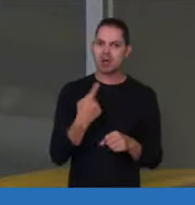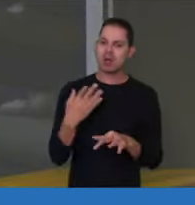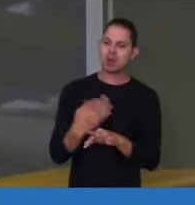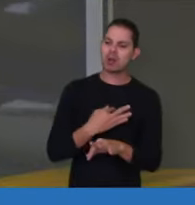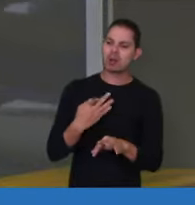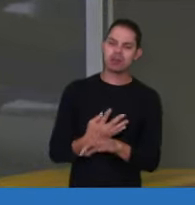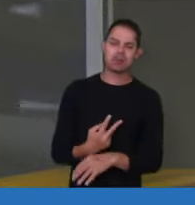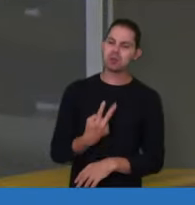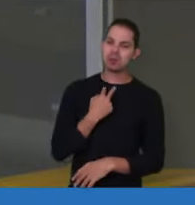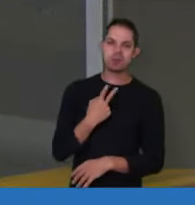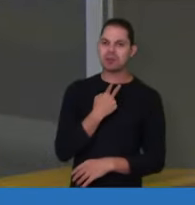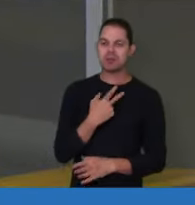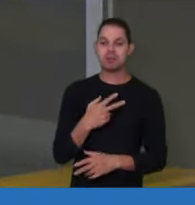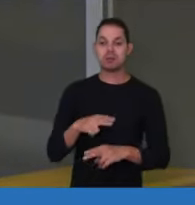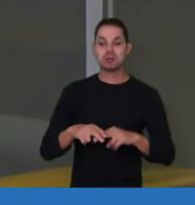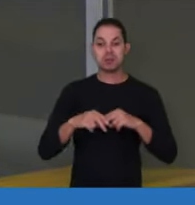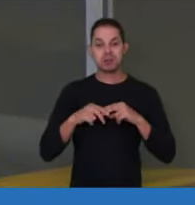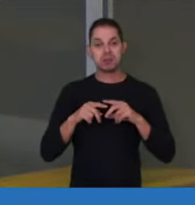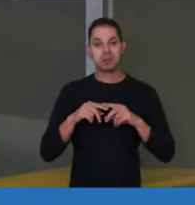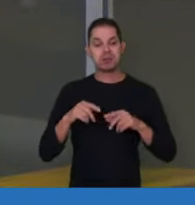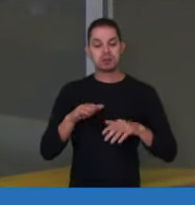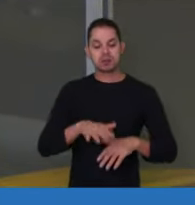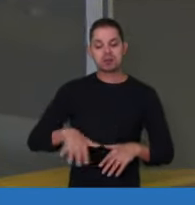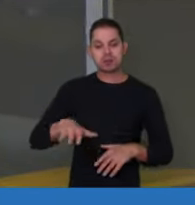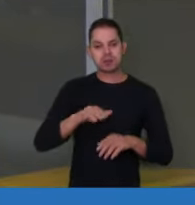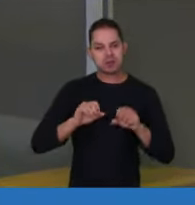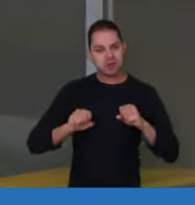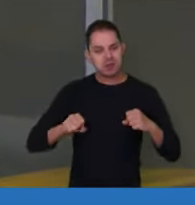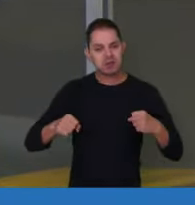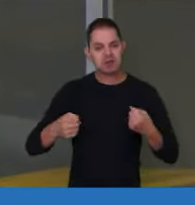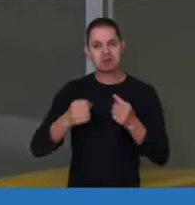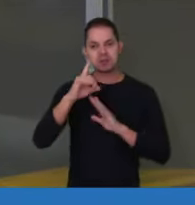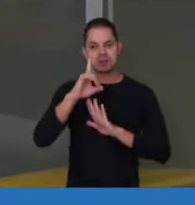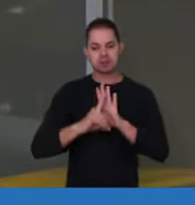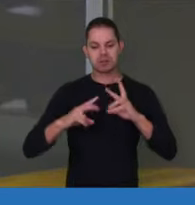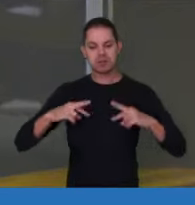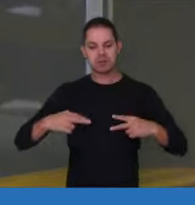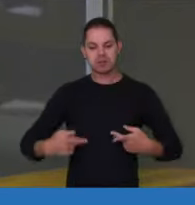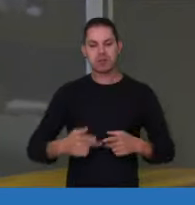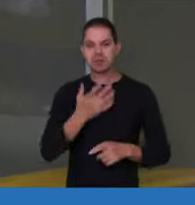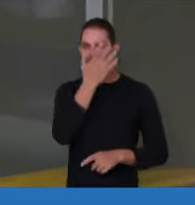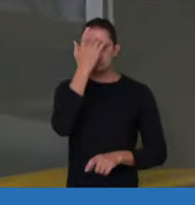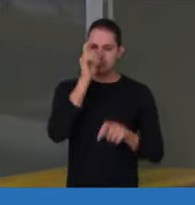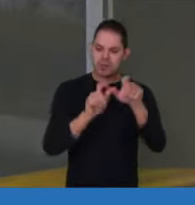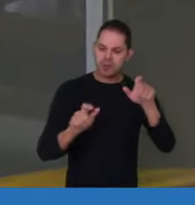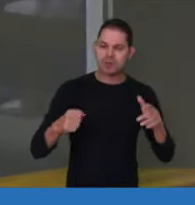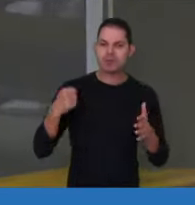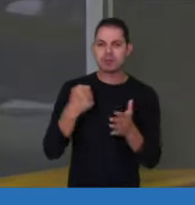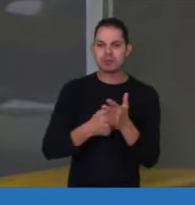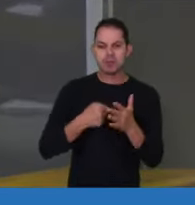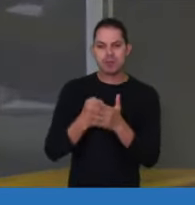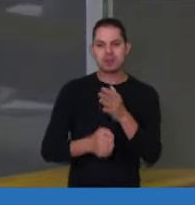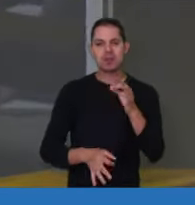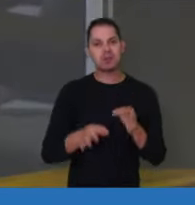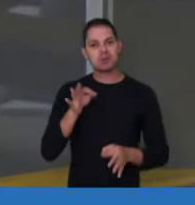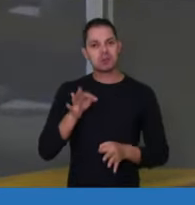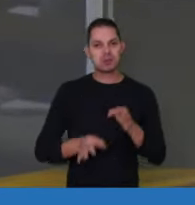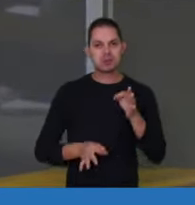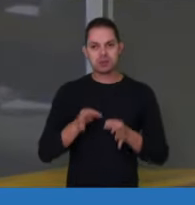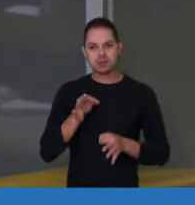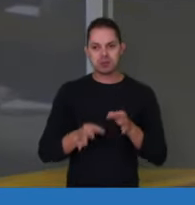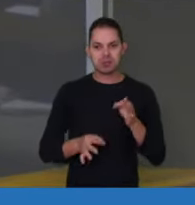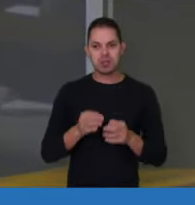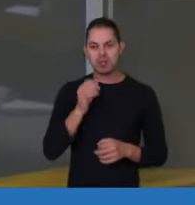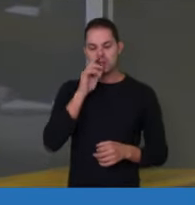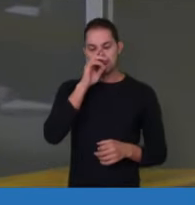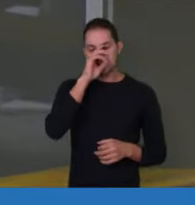nome dos defensores de direitos humanos, em nome daqueles que lutam por justiça, IEDA, aqui representando o Ministério